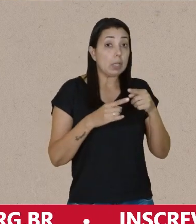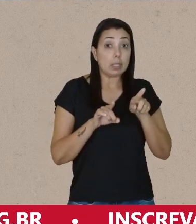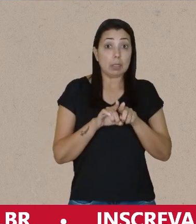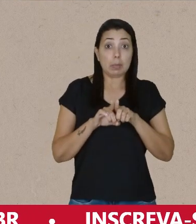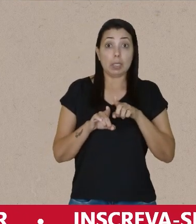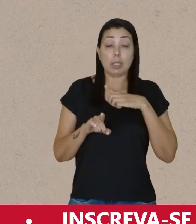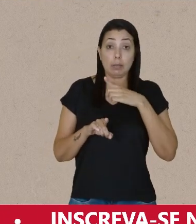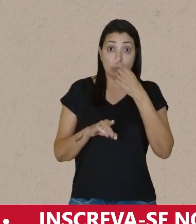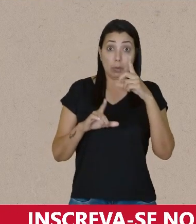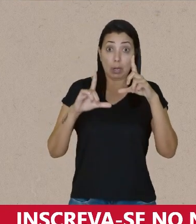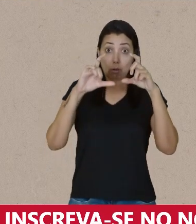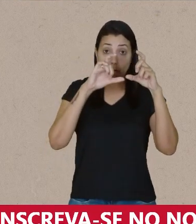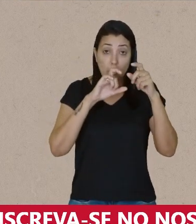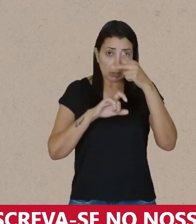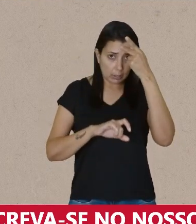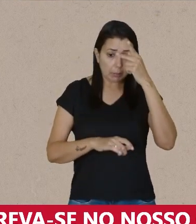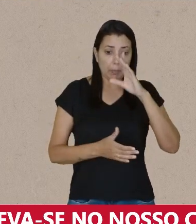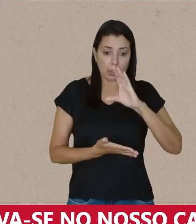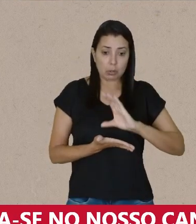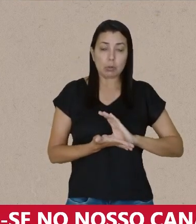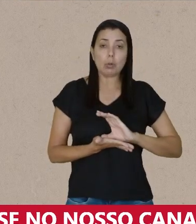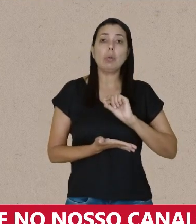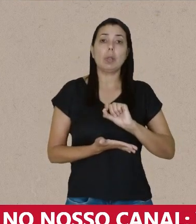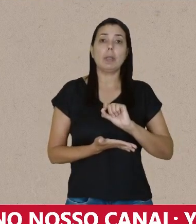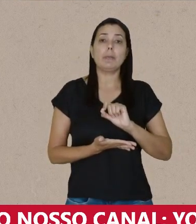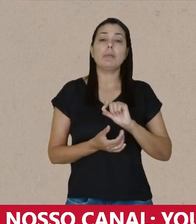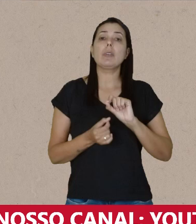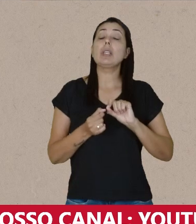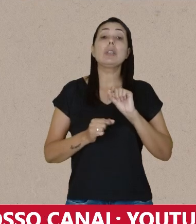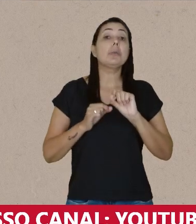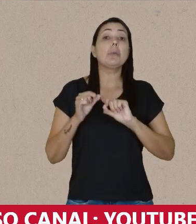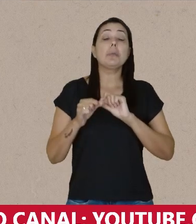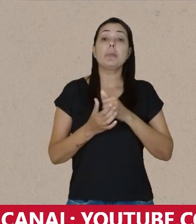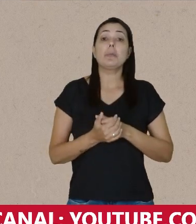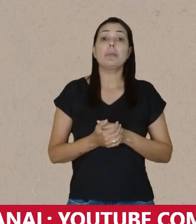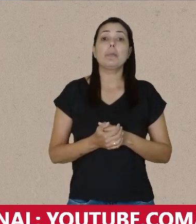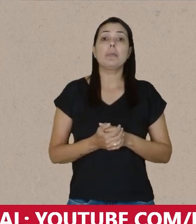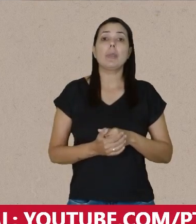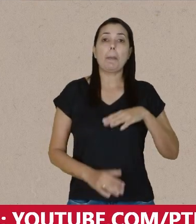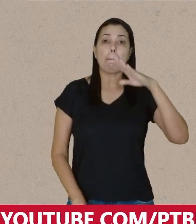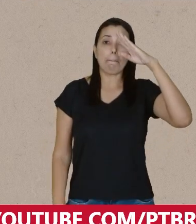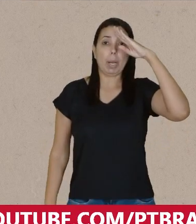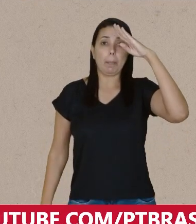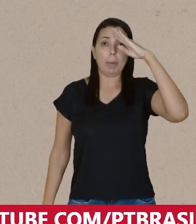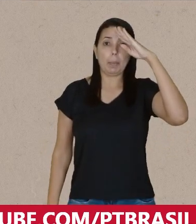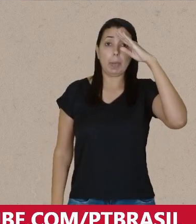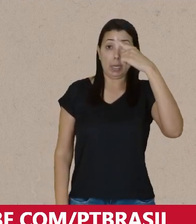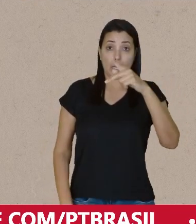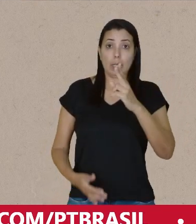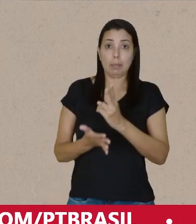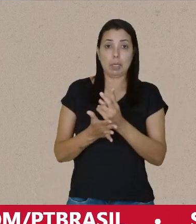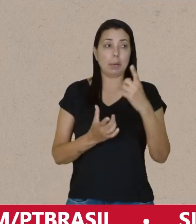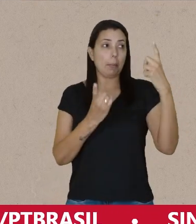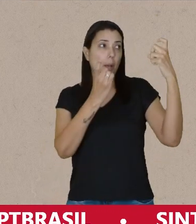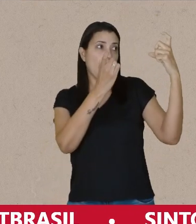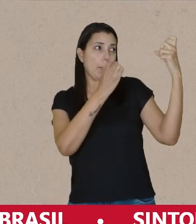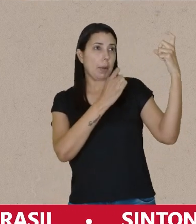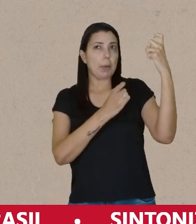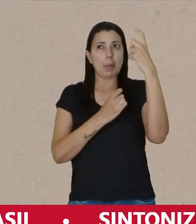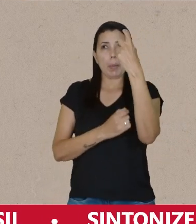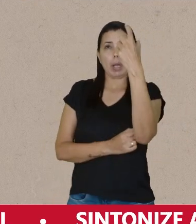uma foto que o cidadão estava praticamente militarizado e estava ele mesmo fotografando,